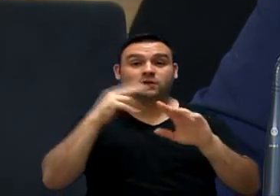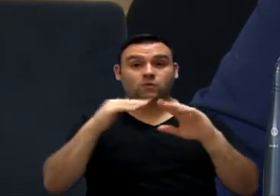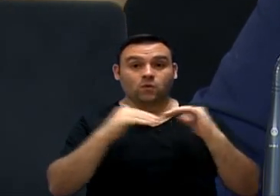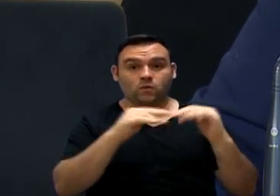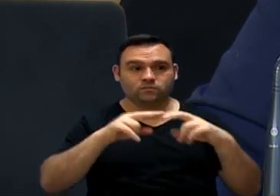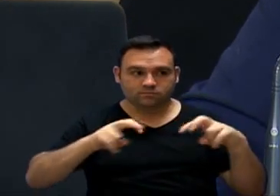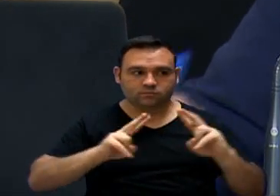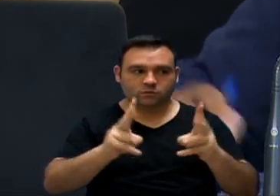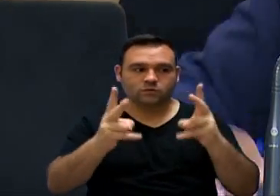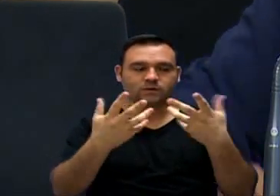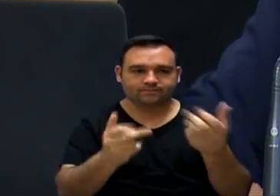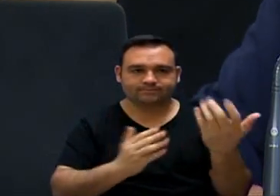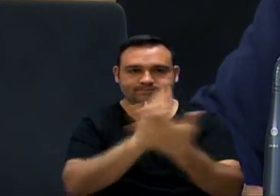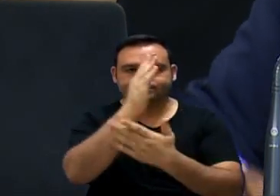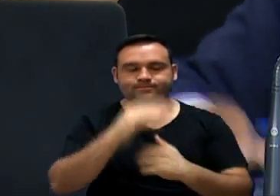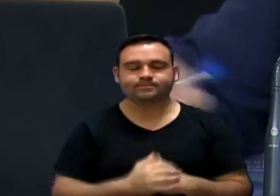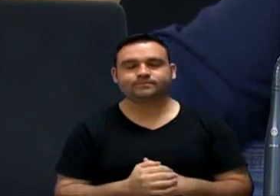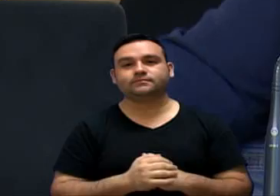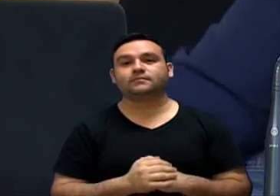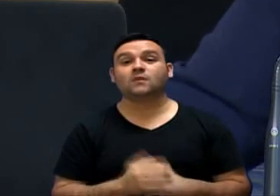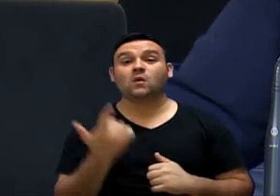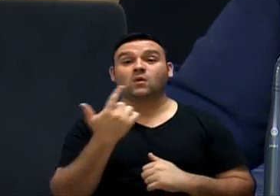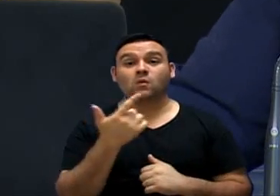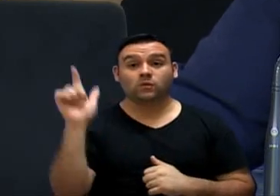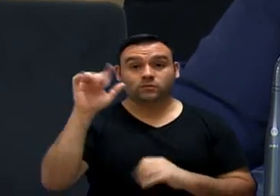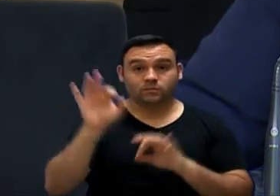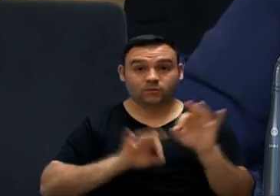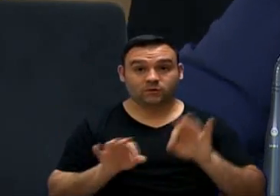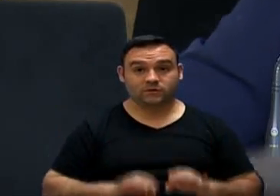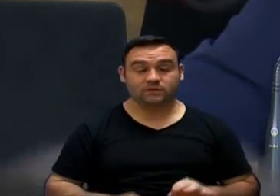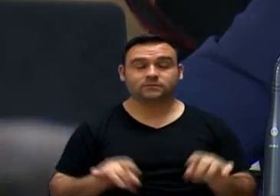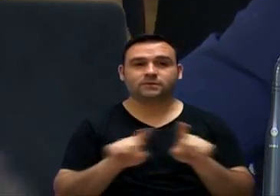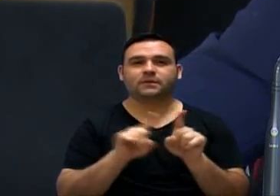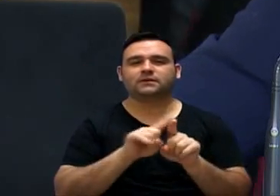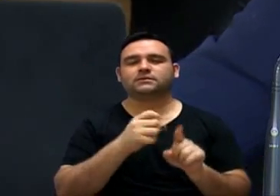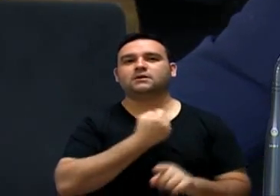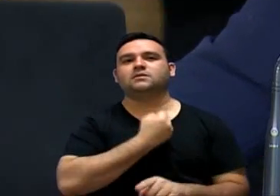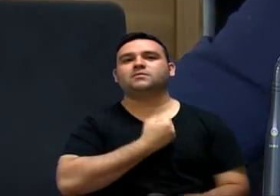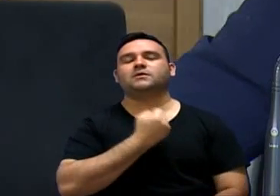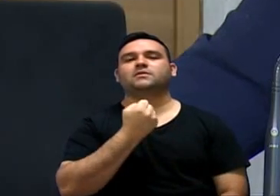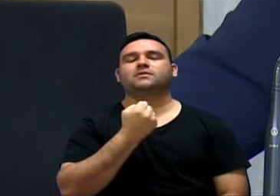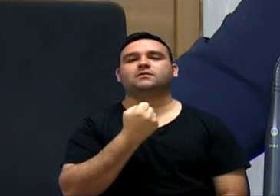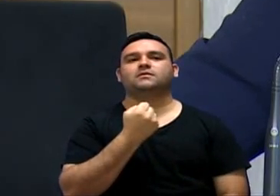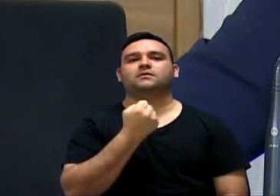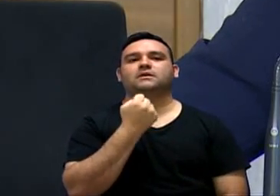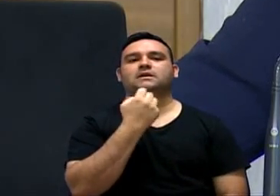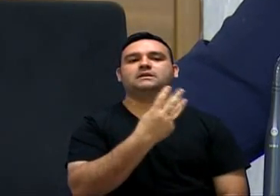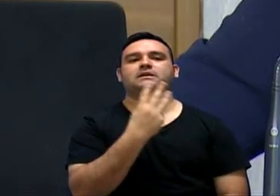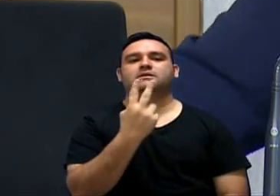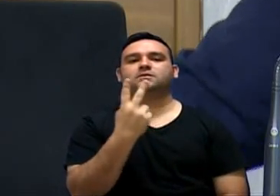concordam e permaneçam como estão. Aprovado. O próximo projeto nosso é o projeto de lei